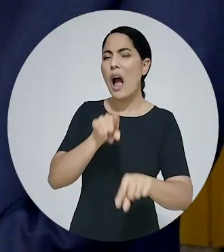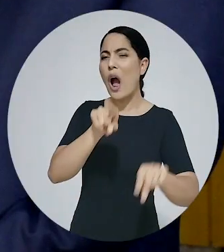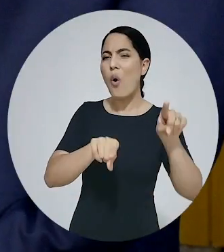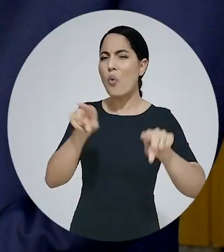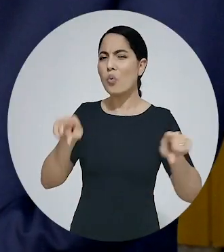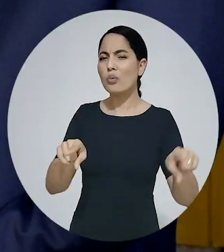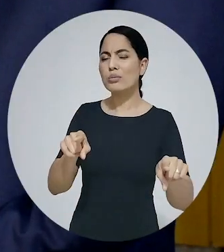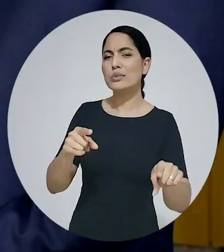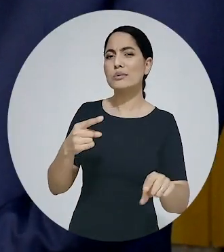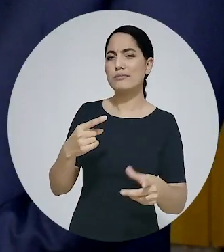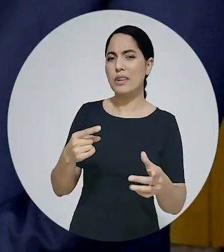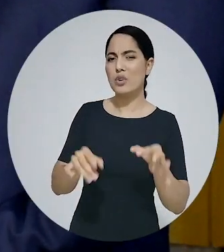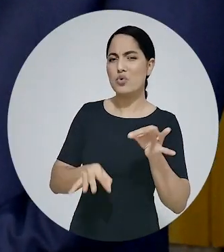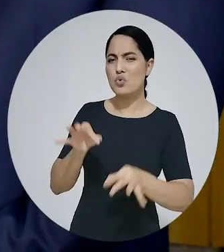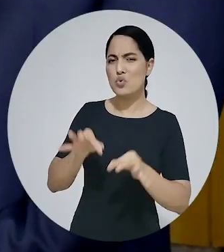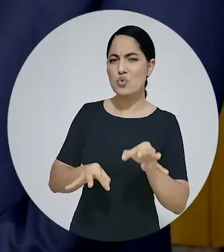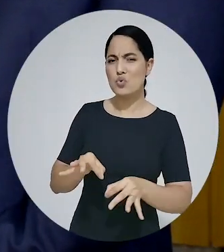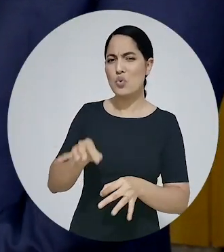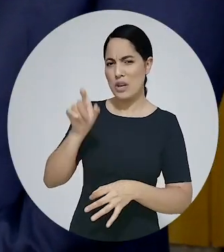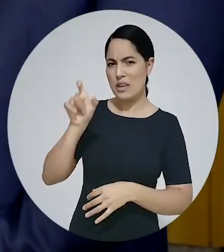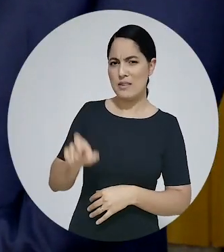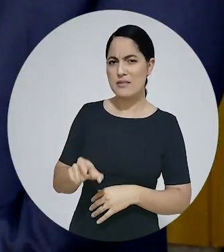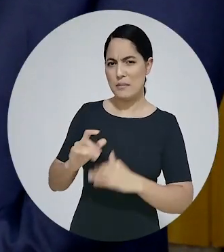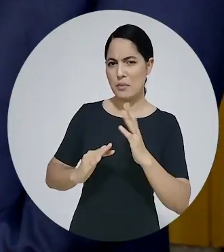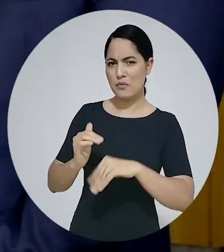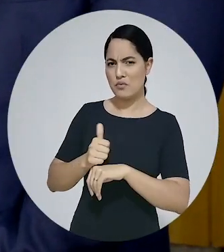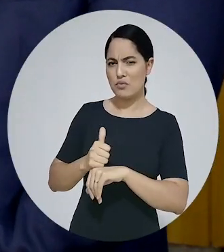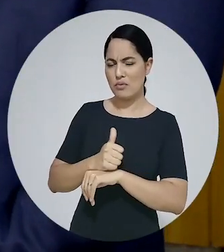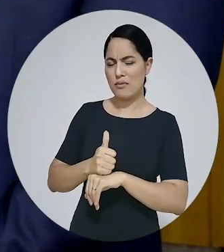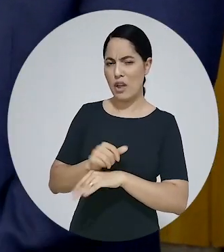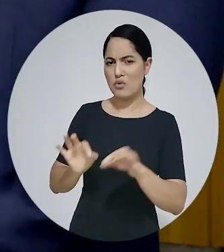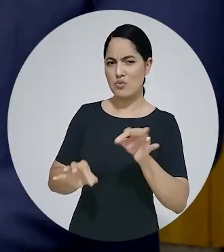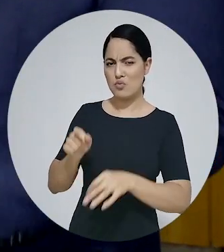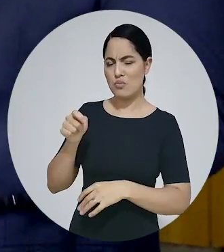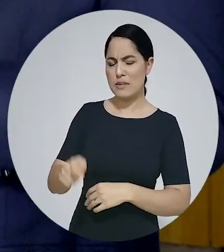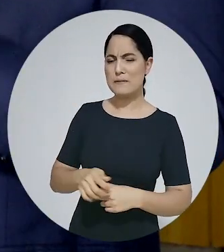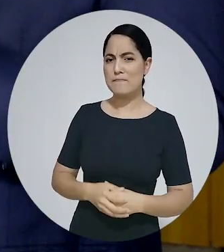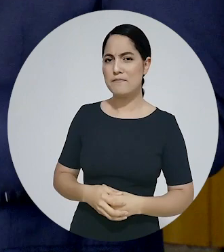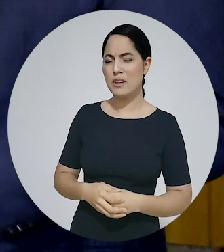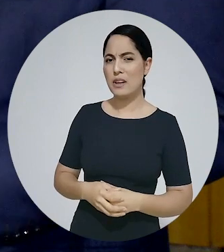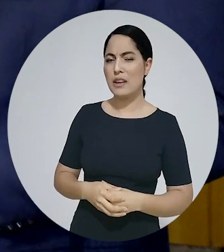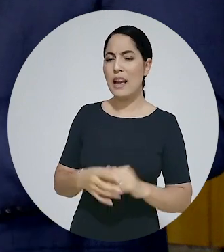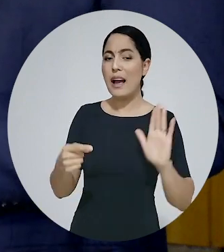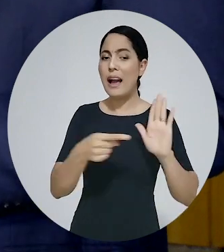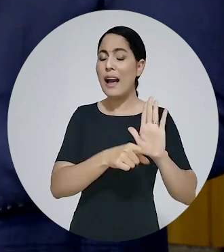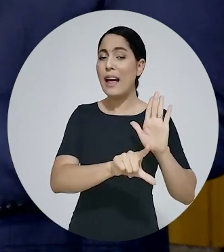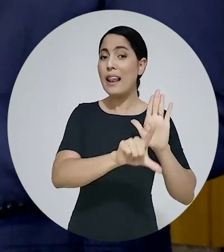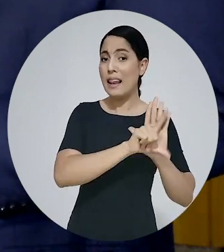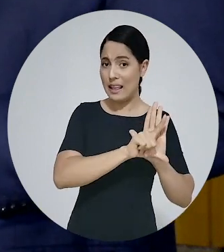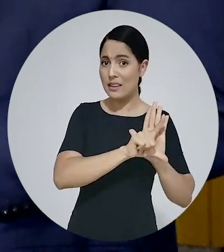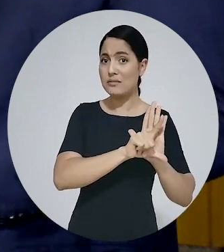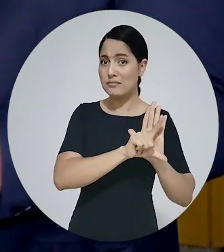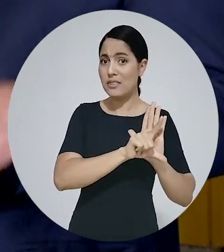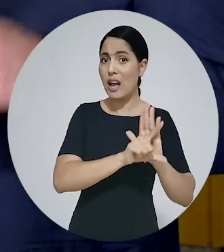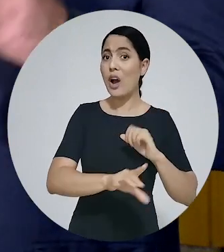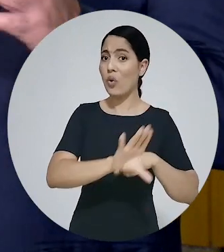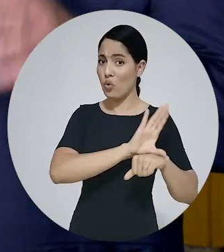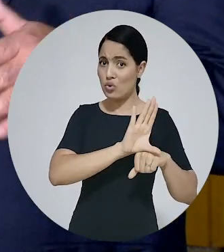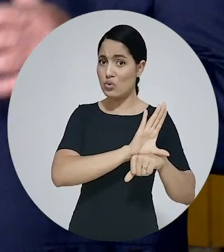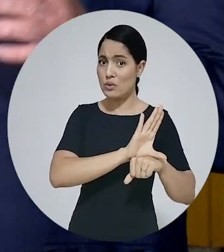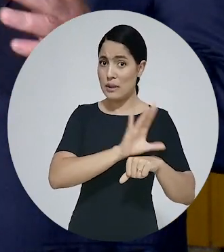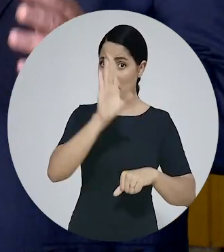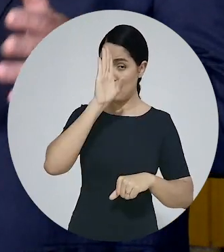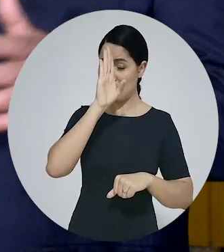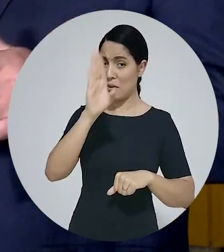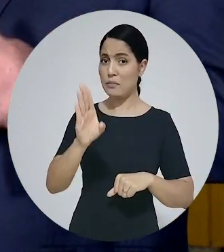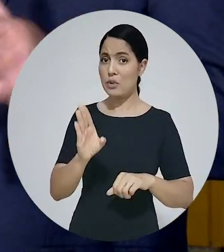de alguns magistrados em observar o que dita a Constituição, o que dita a lei e o que dita a